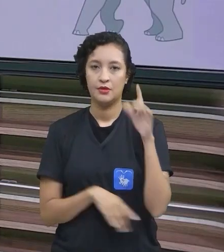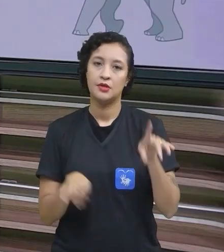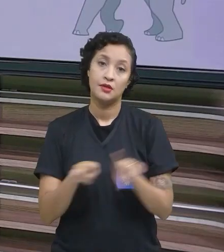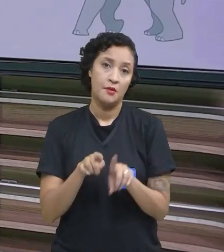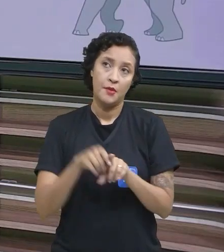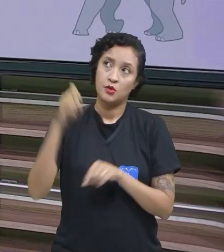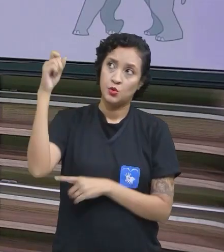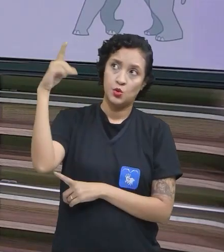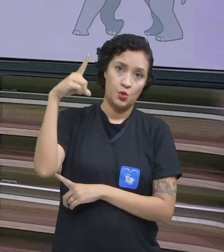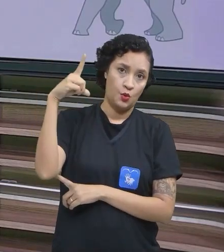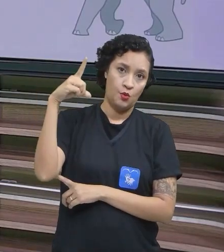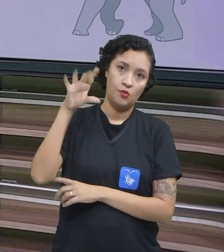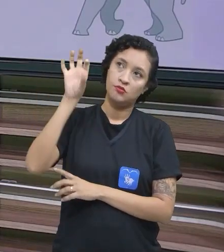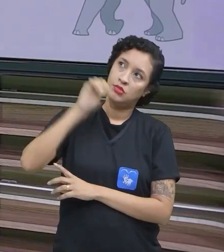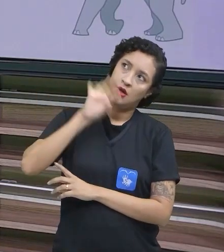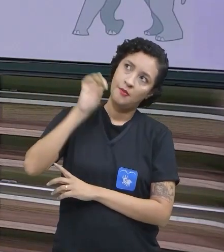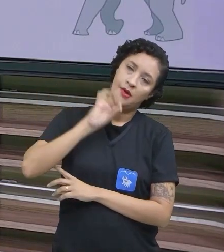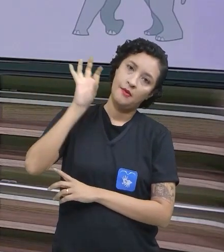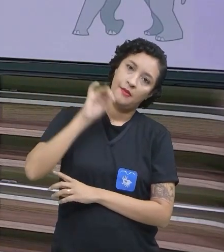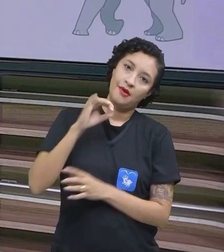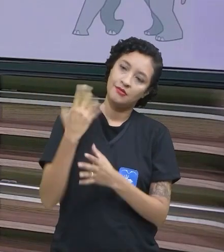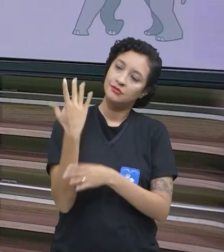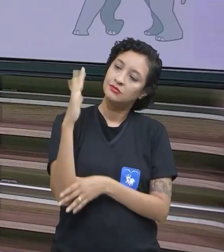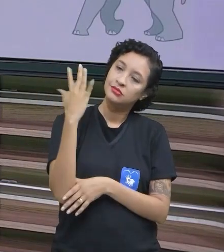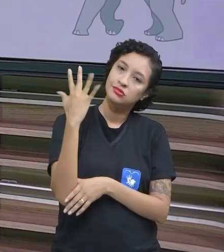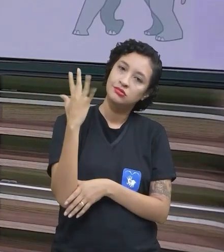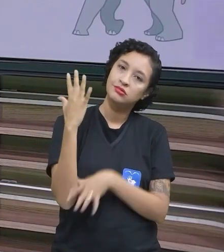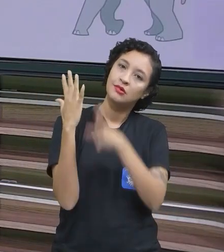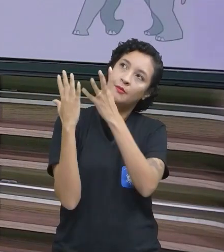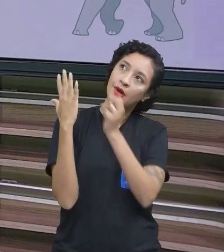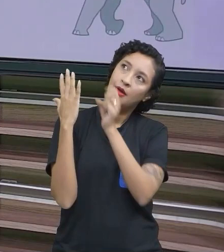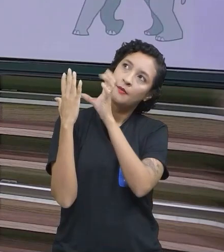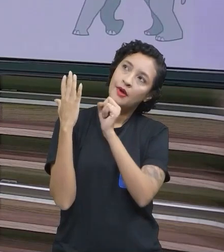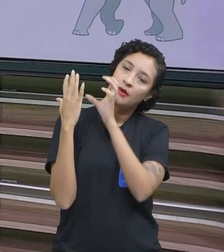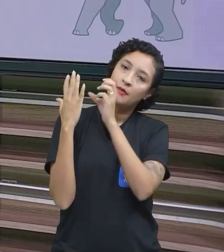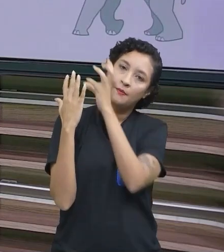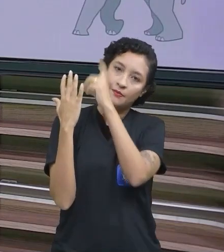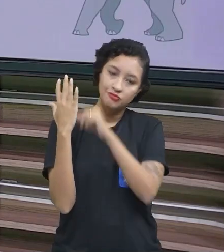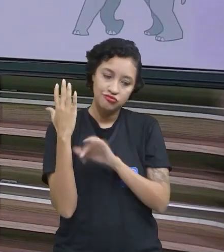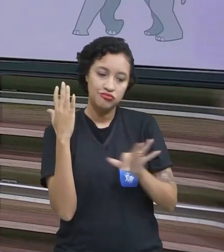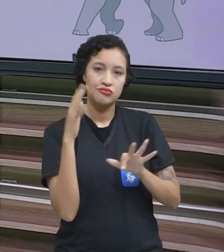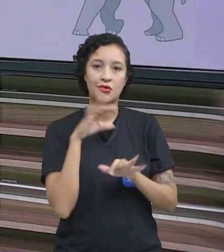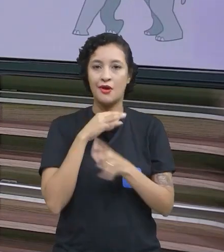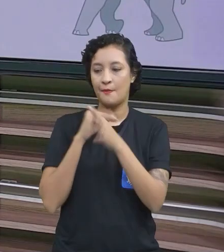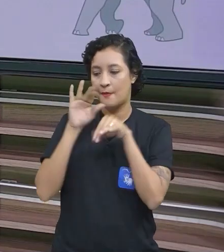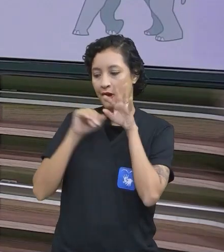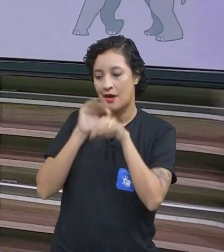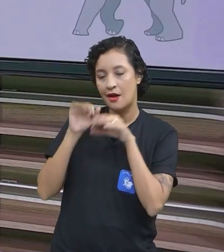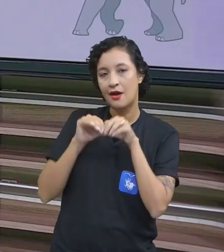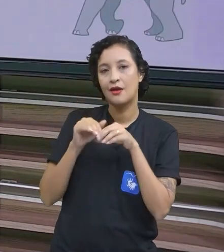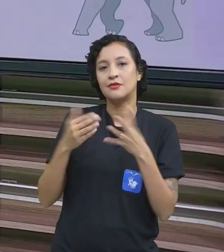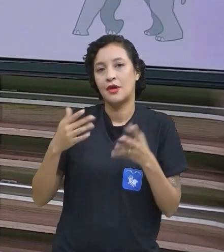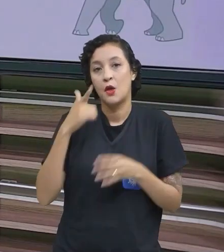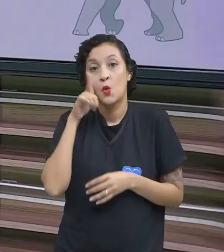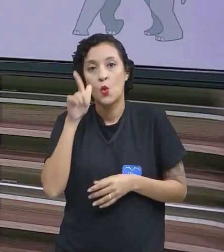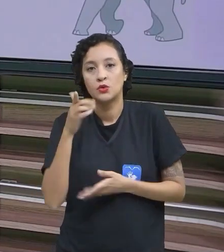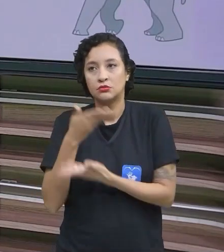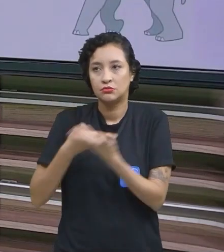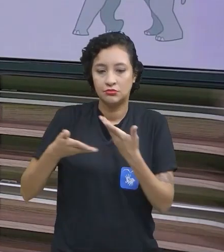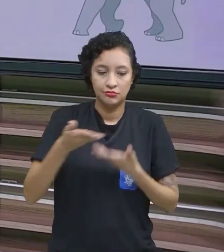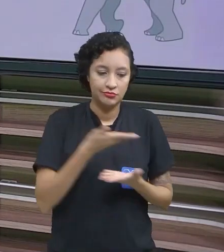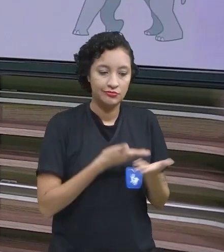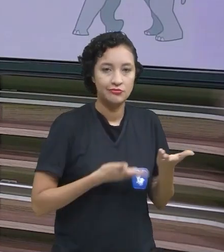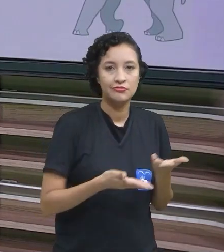e disponibilizam essa energia para que outros animais consumidores absorvam essa energia